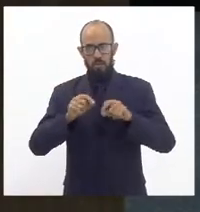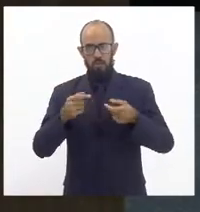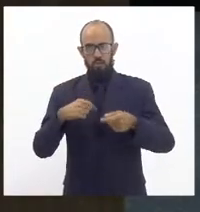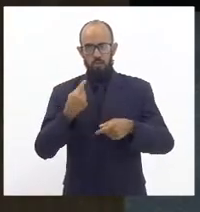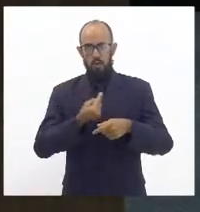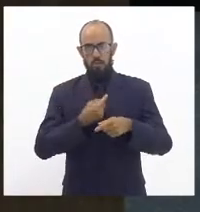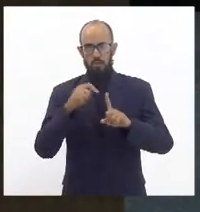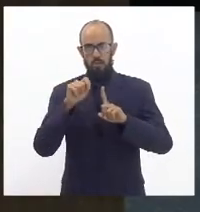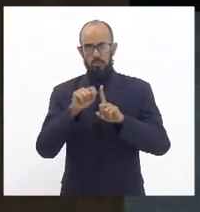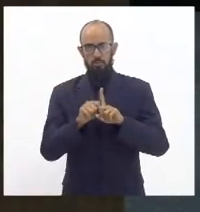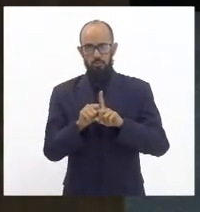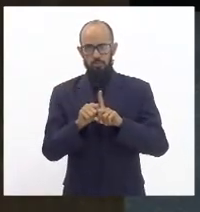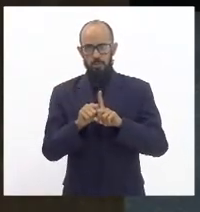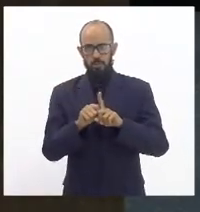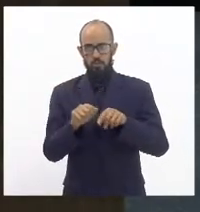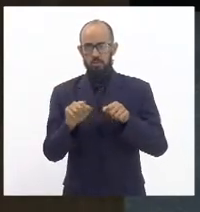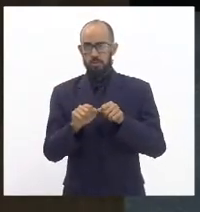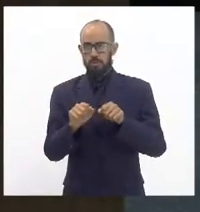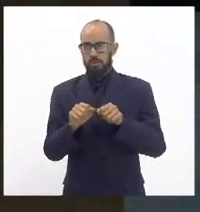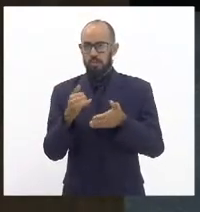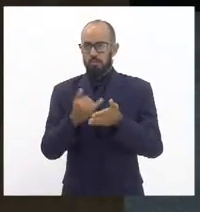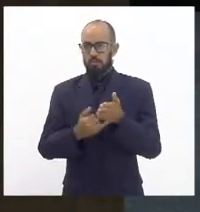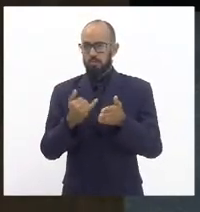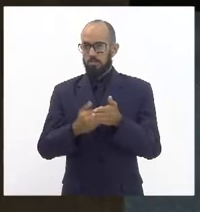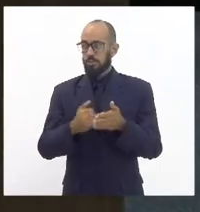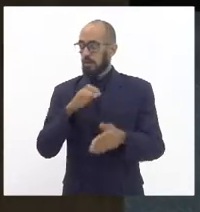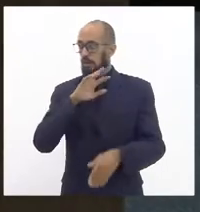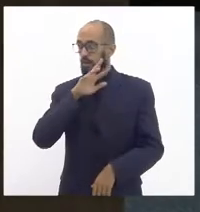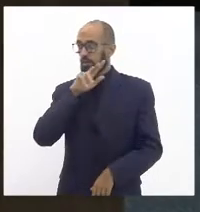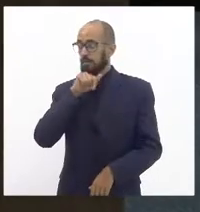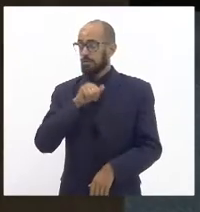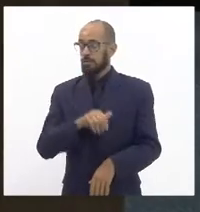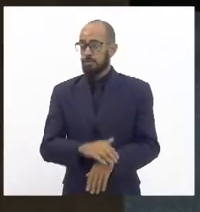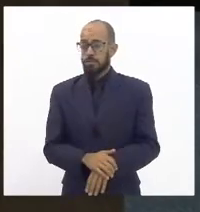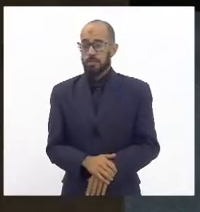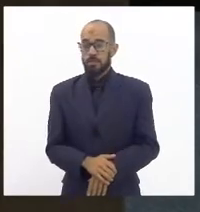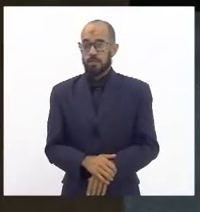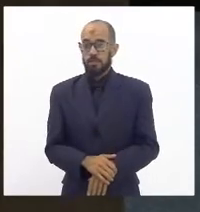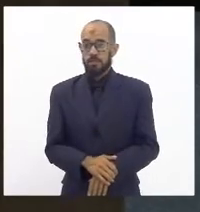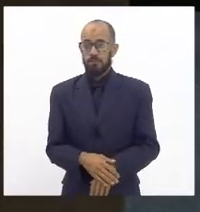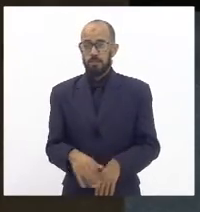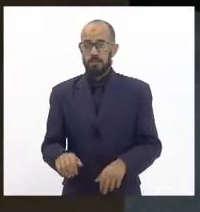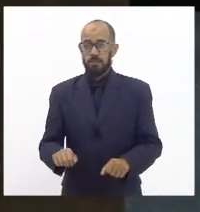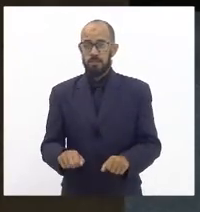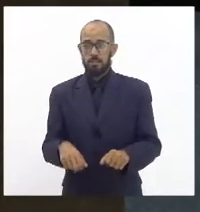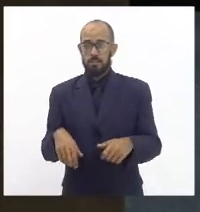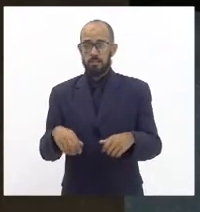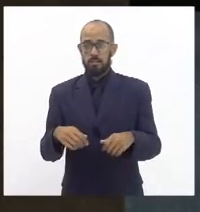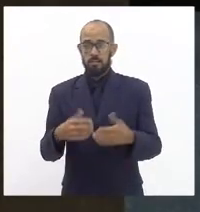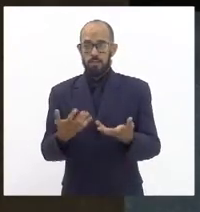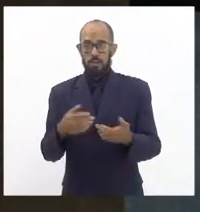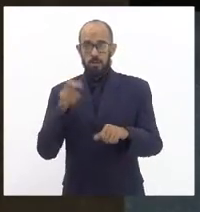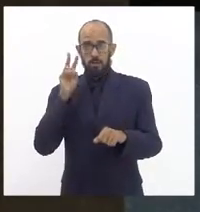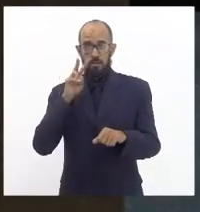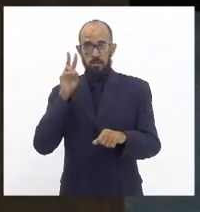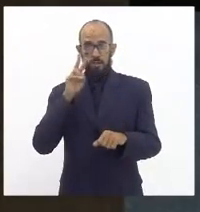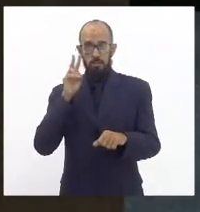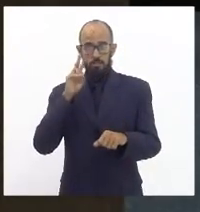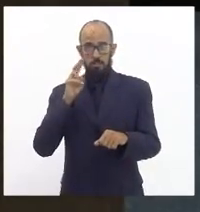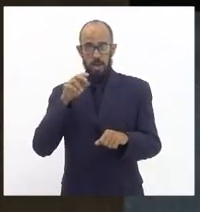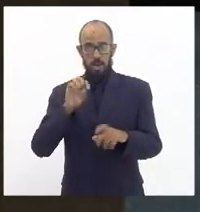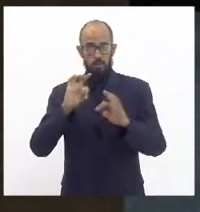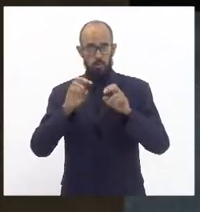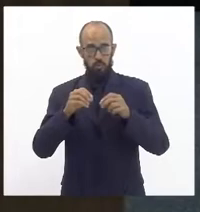mês de declarar um nosso imposto de renda e aí eu queria lembrar a todos que também nos assiste nos acompanha pela TV